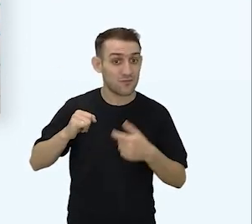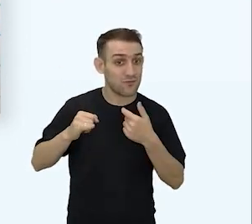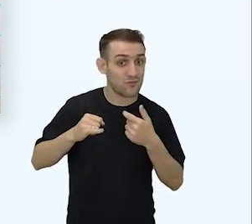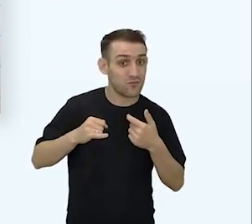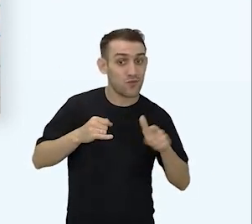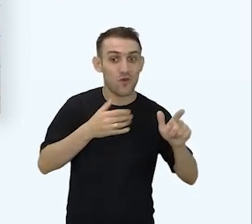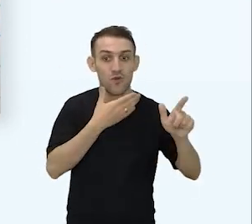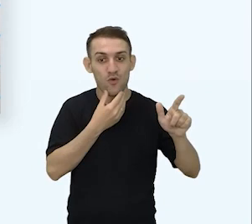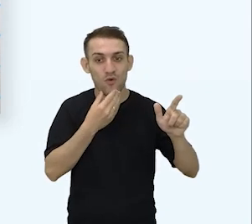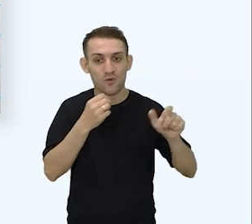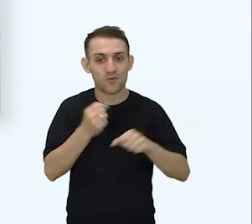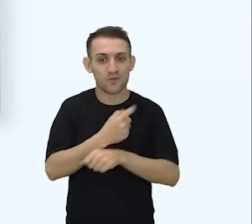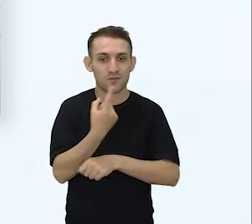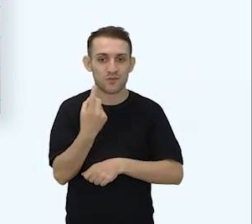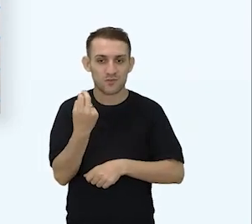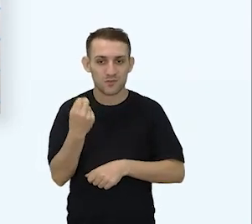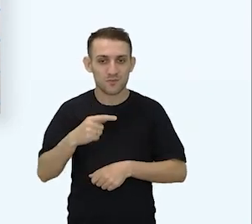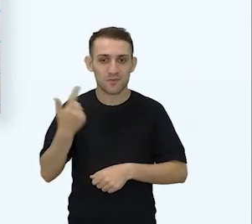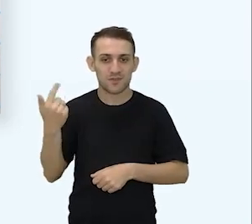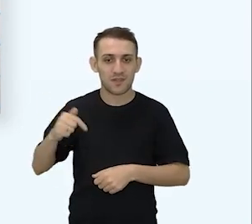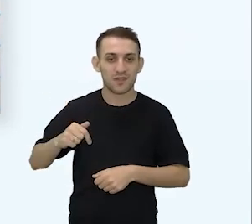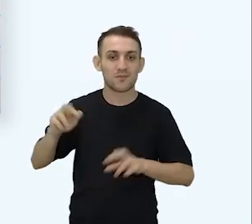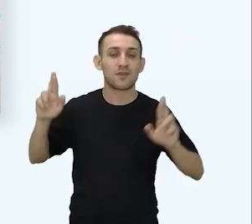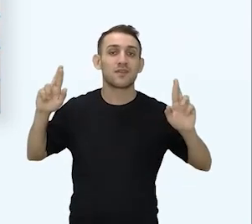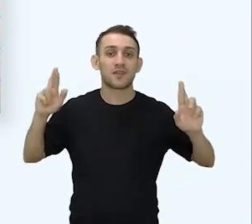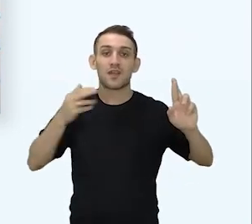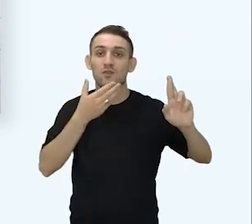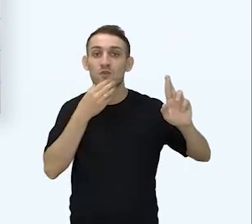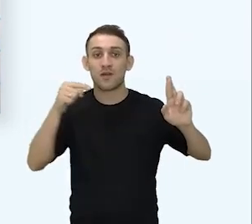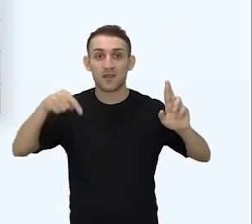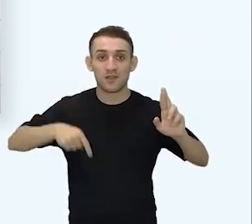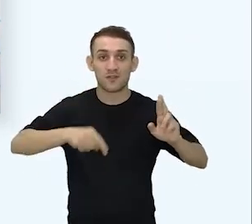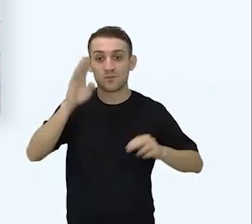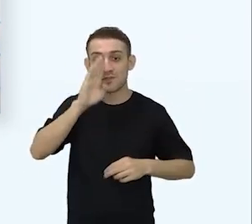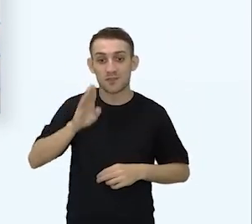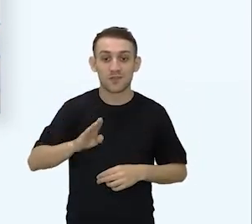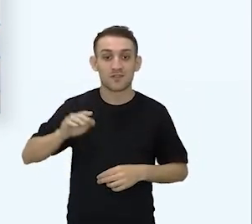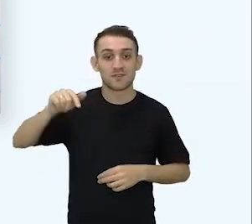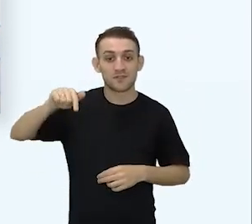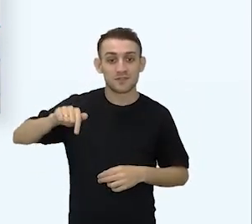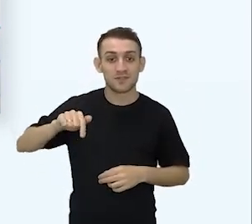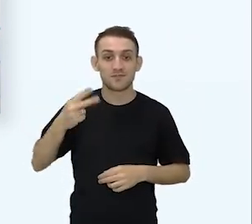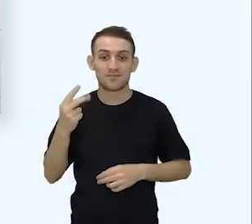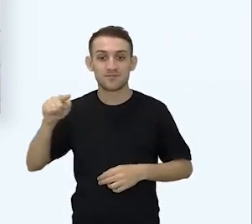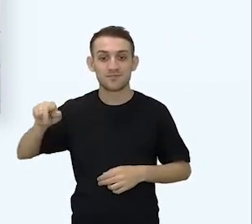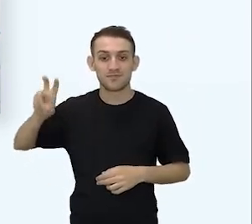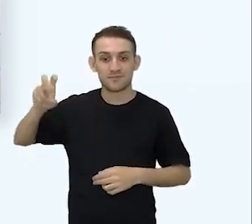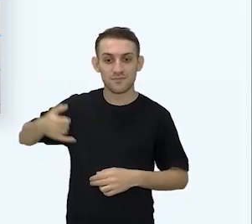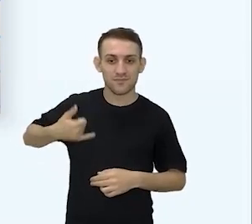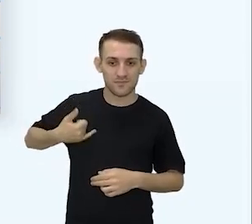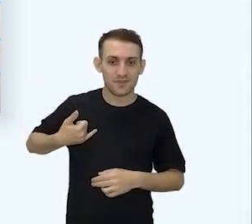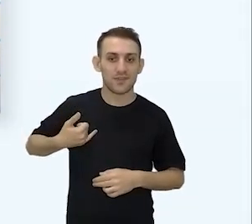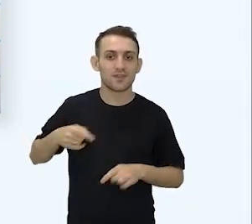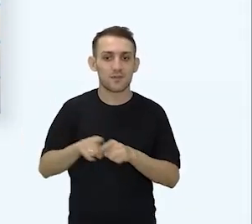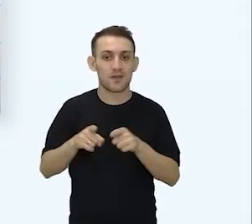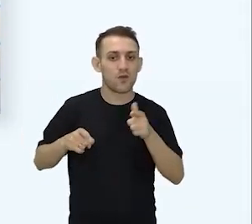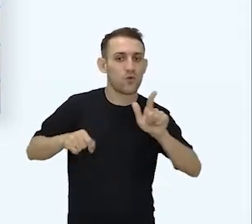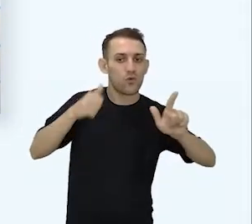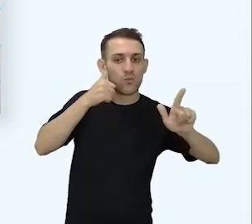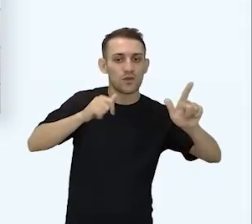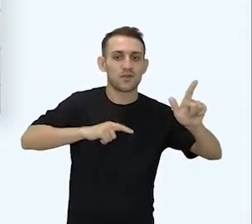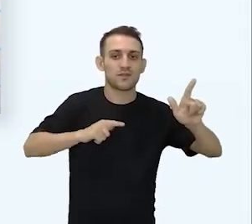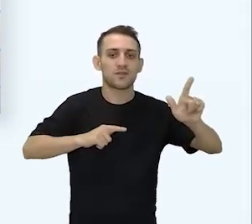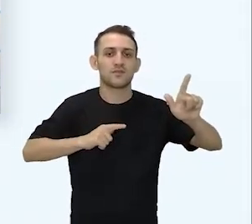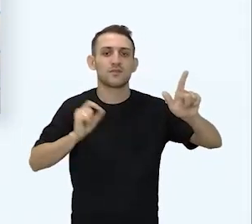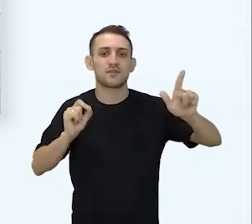Em 2017, a expectativa de vida masculina no Brasil foi de 72 anos e meio, enquanto a feminina foi